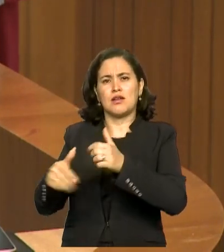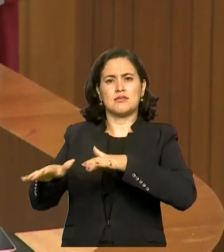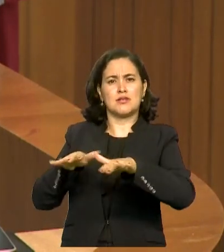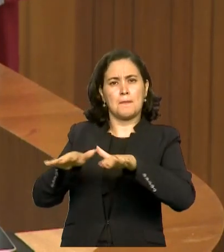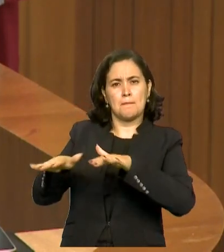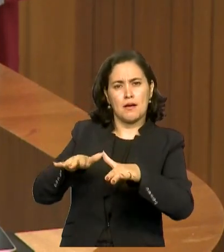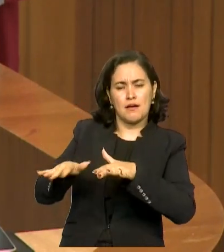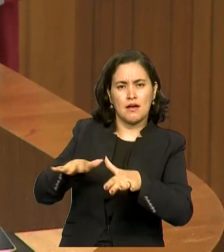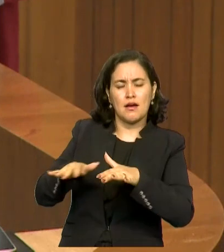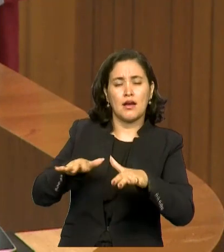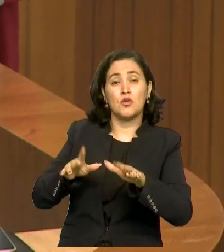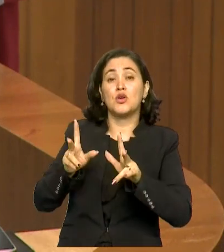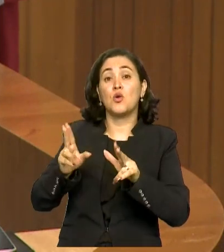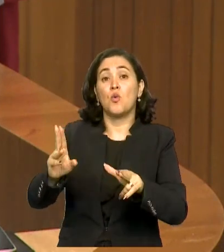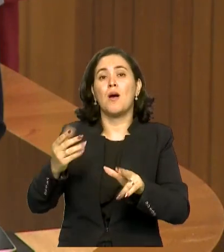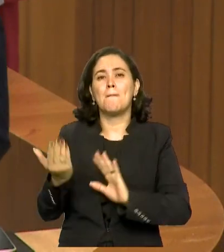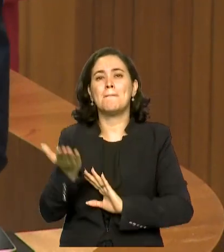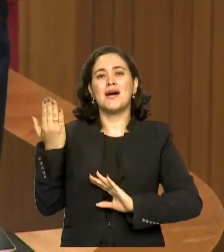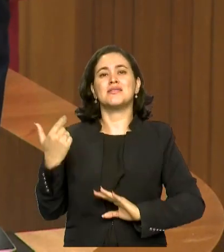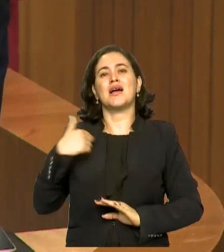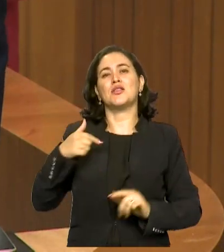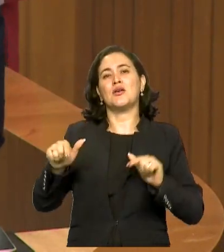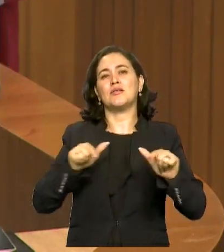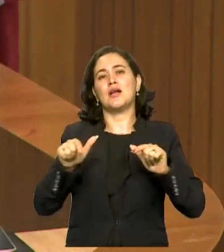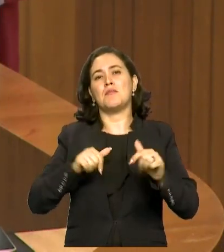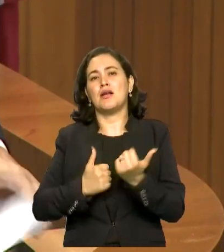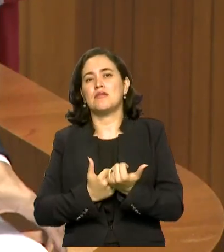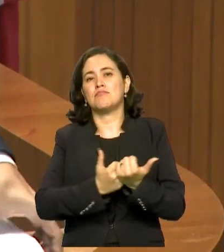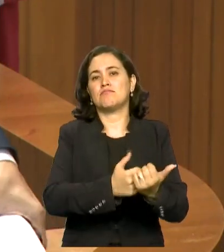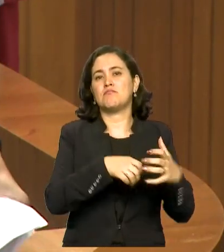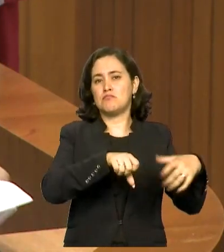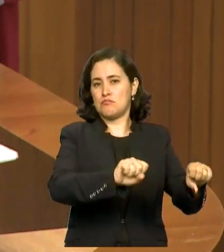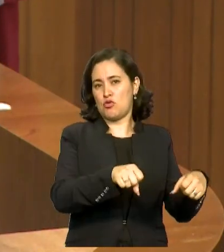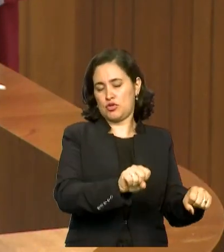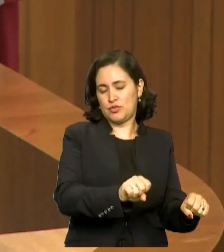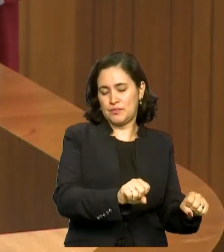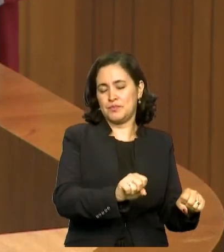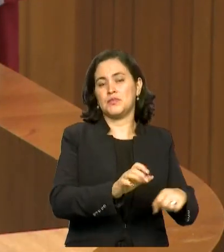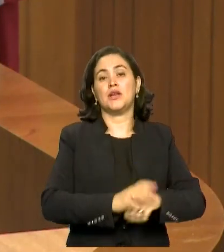carinho e vamos olhar para frente nessa relação. Presidente, muito obrigado.